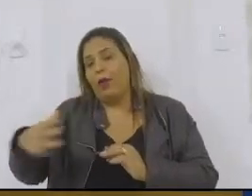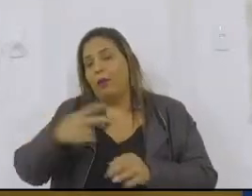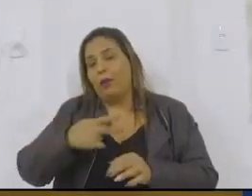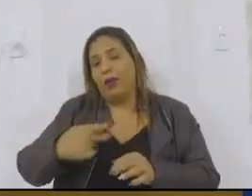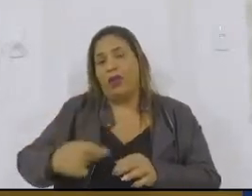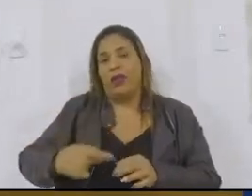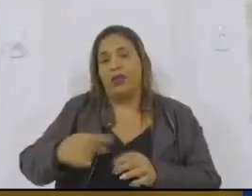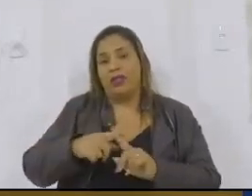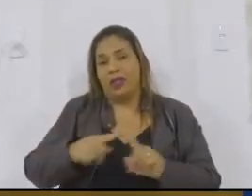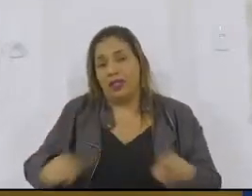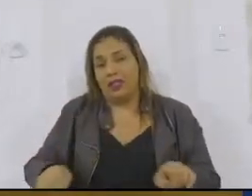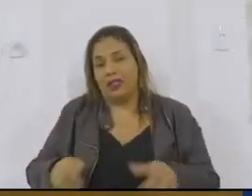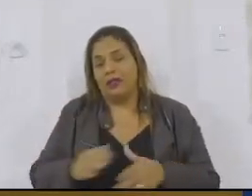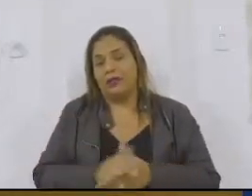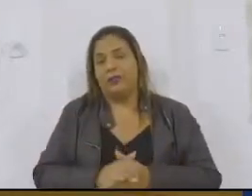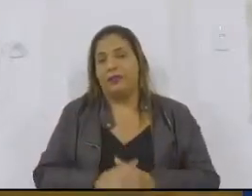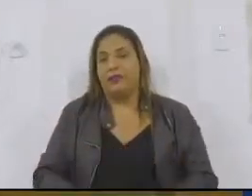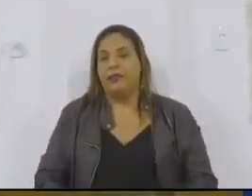pela oportunidade.